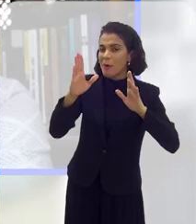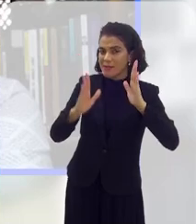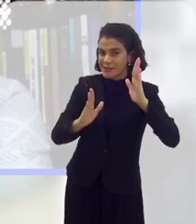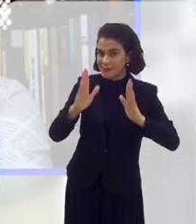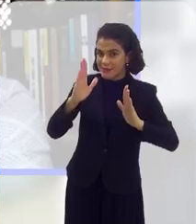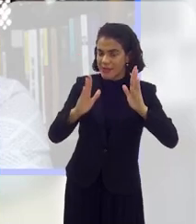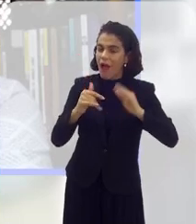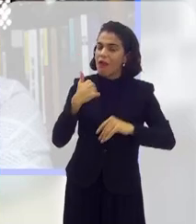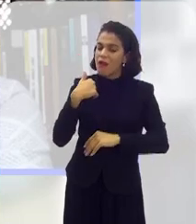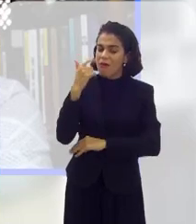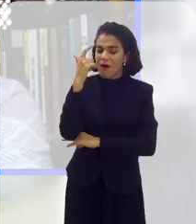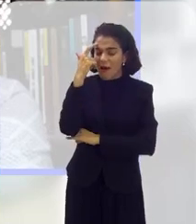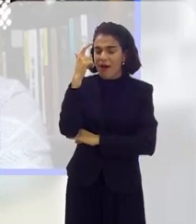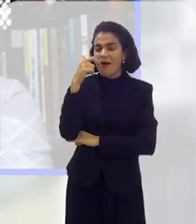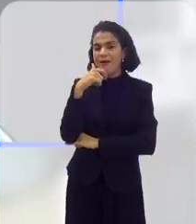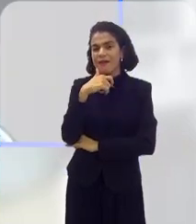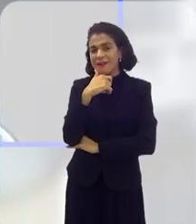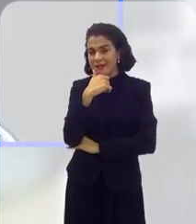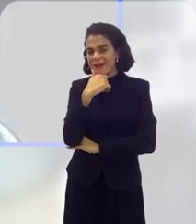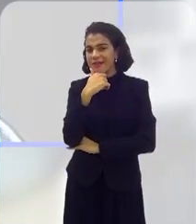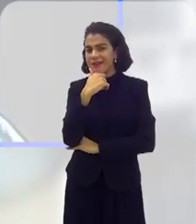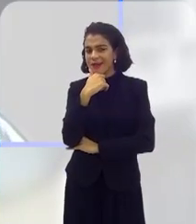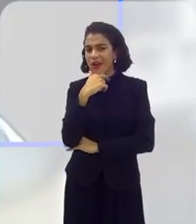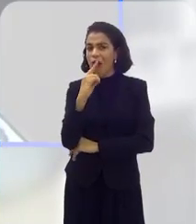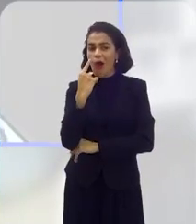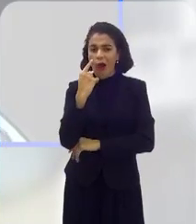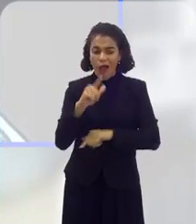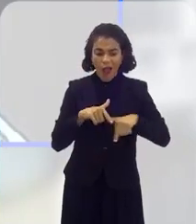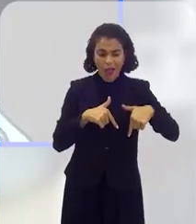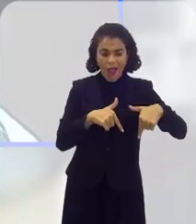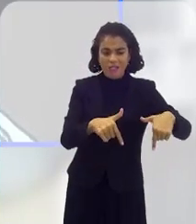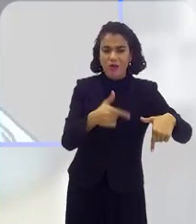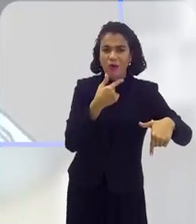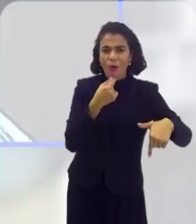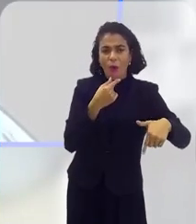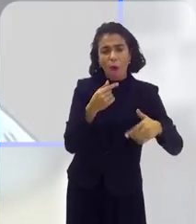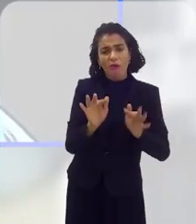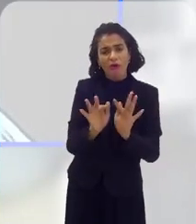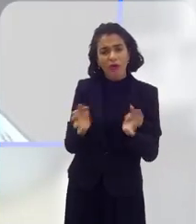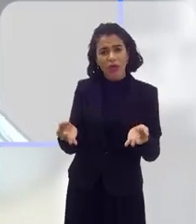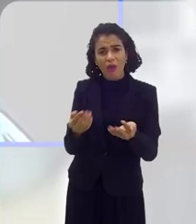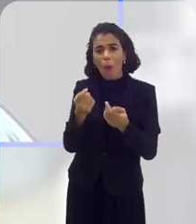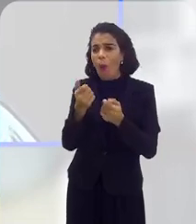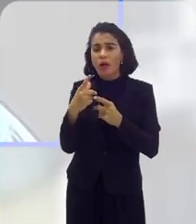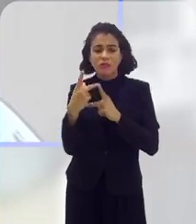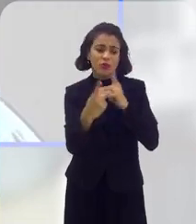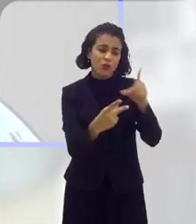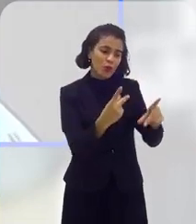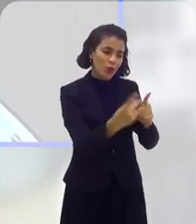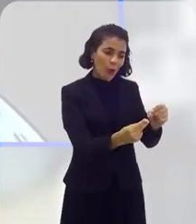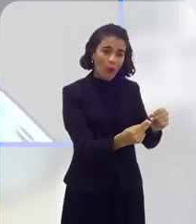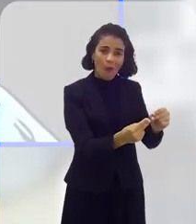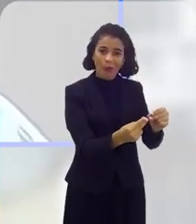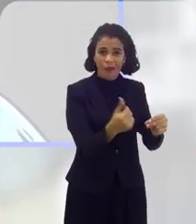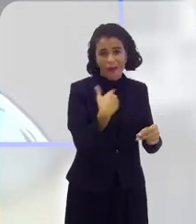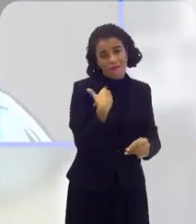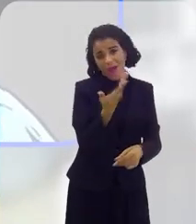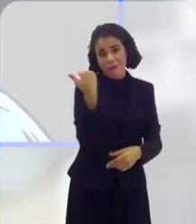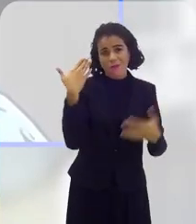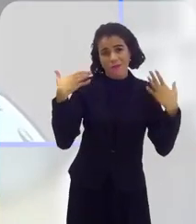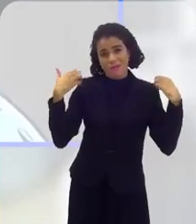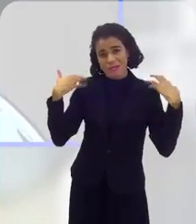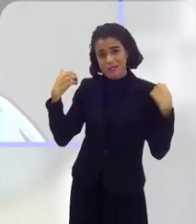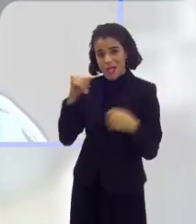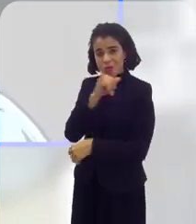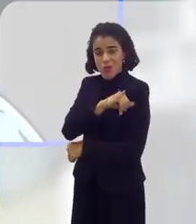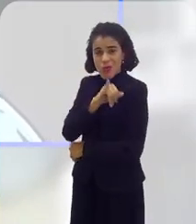exatamente nessa mesma época. Então eu deduzi que, como a reação do marido foi muito branda, foi quase um presente para a esposa